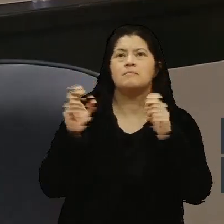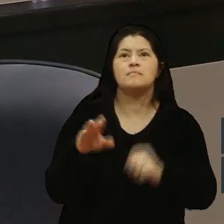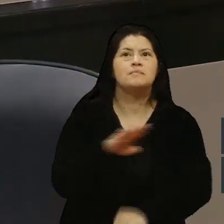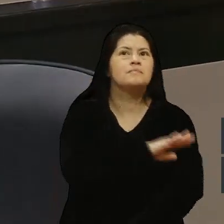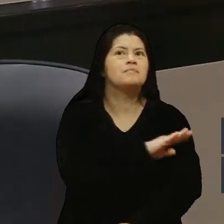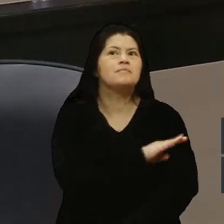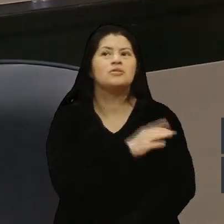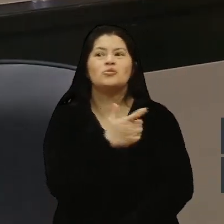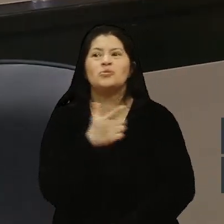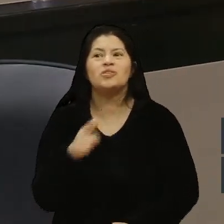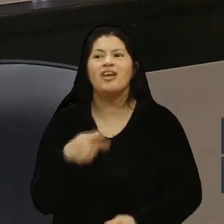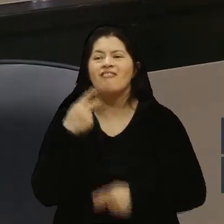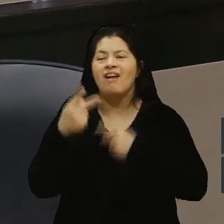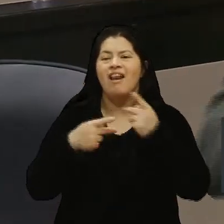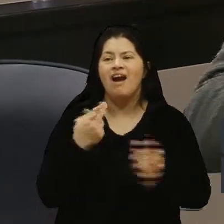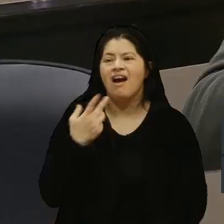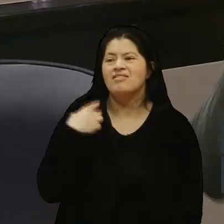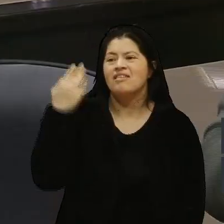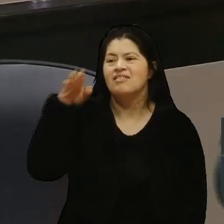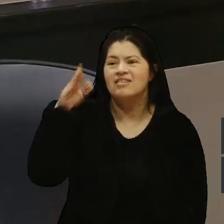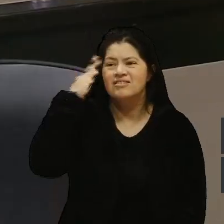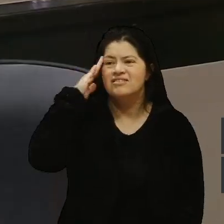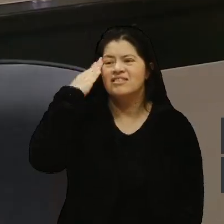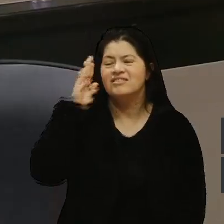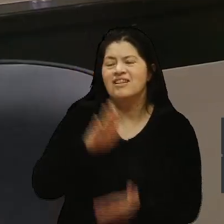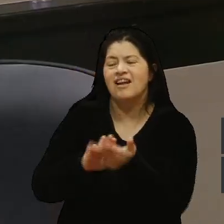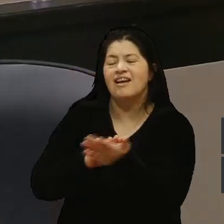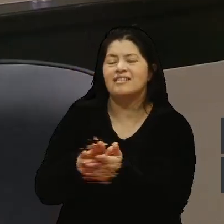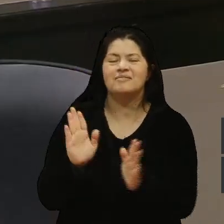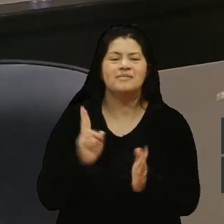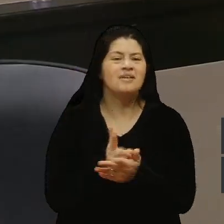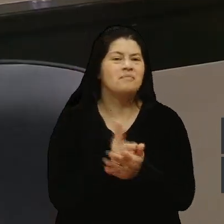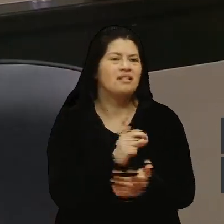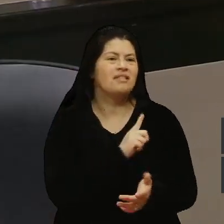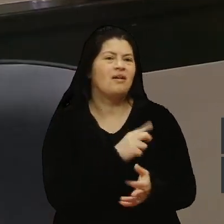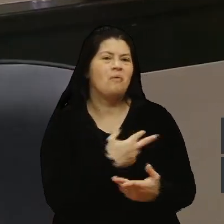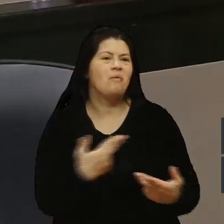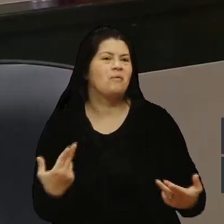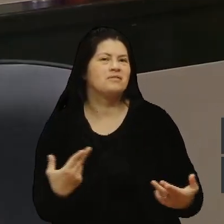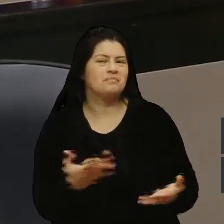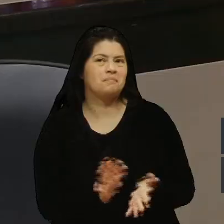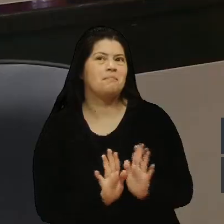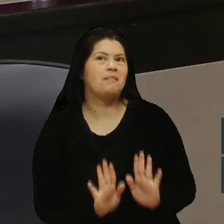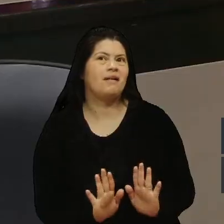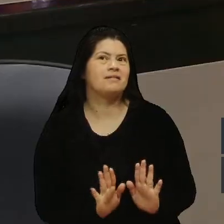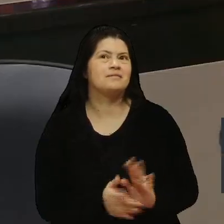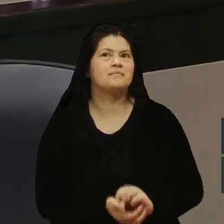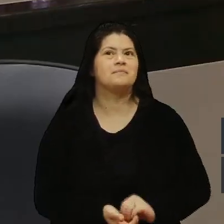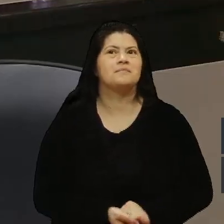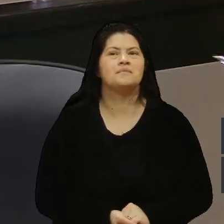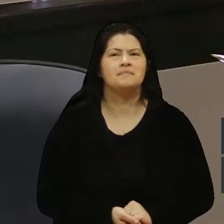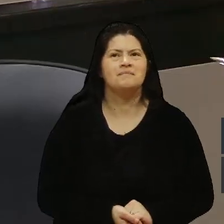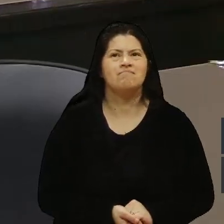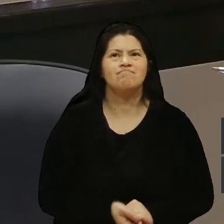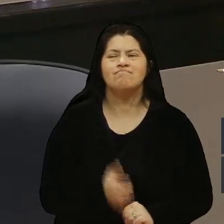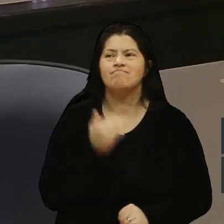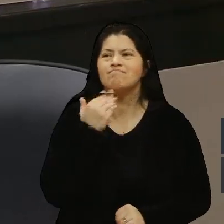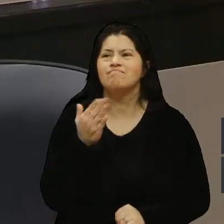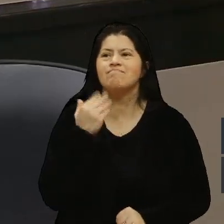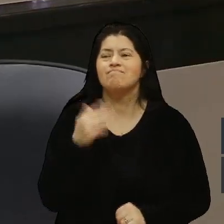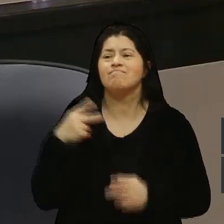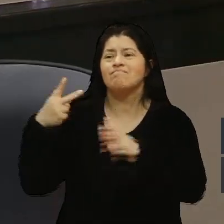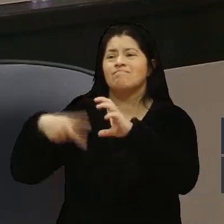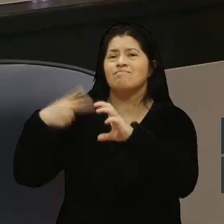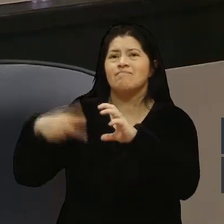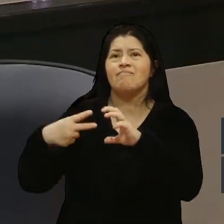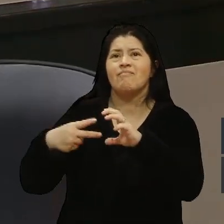não tem propriedade de falar do assunto. Então sempre tem alguma coisa. Mas eles quando, assim, não estão nem aí para a Câmara de Vereadores,